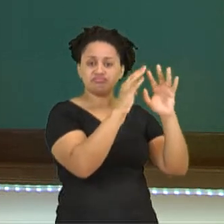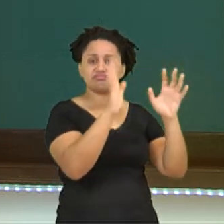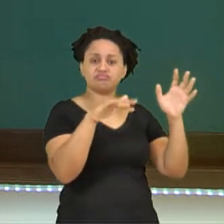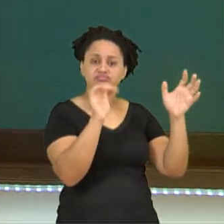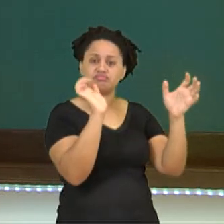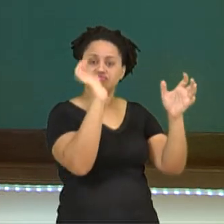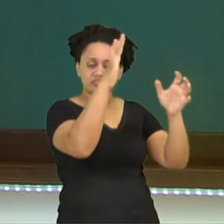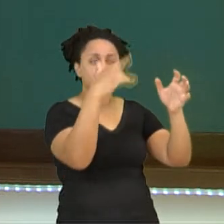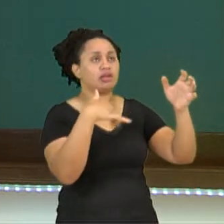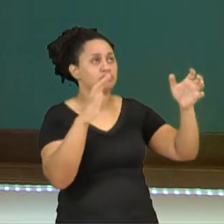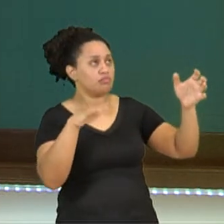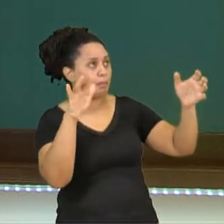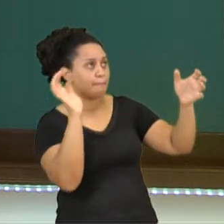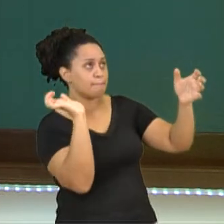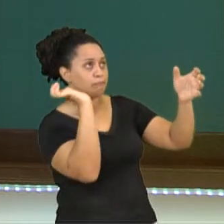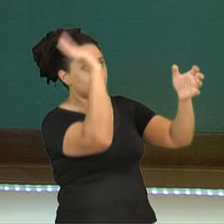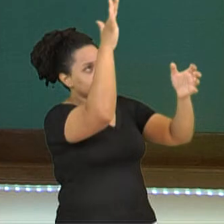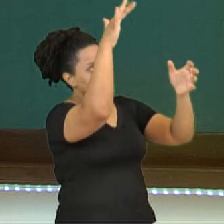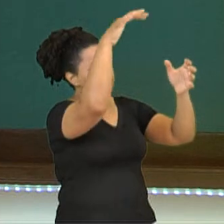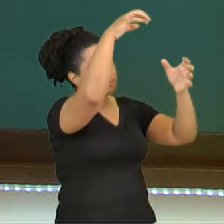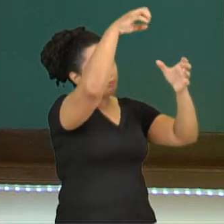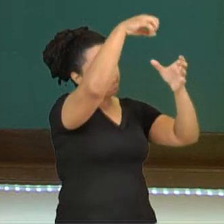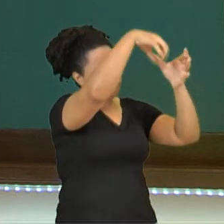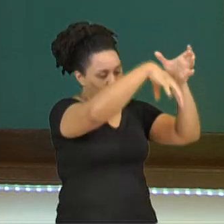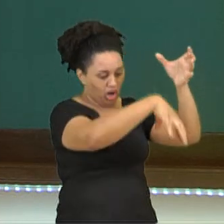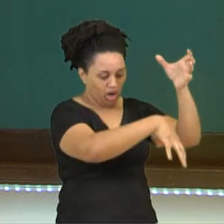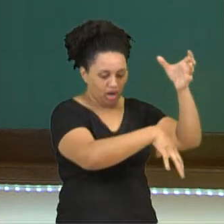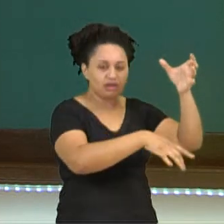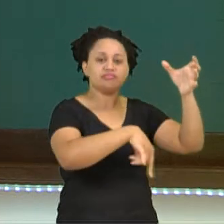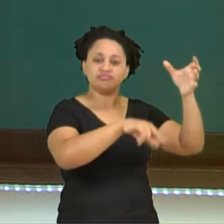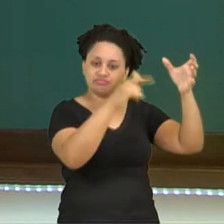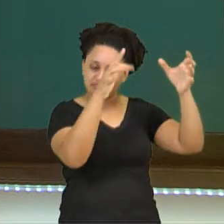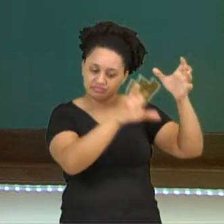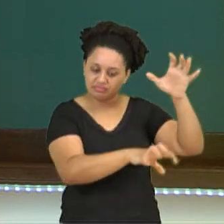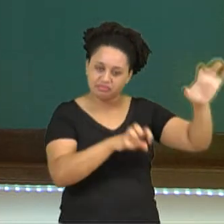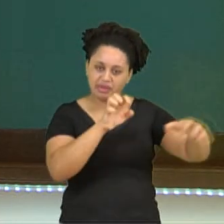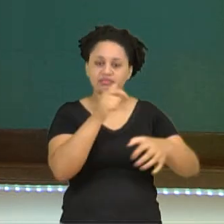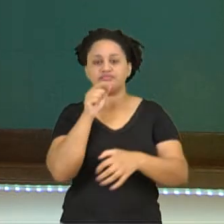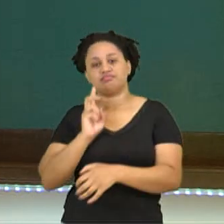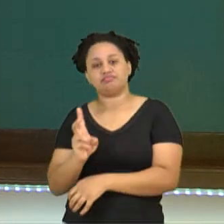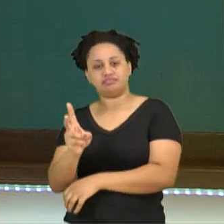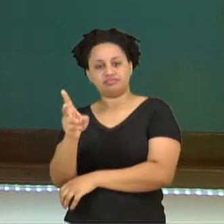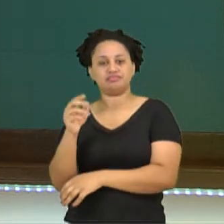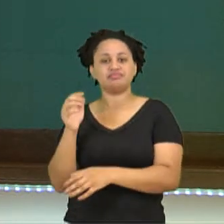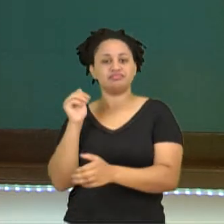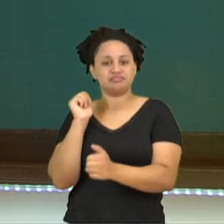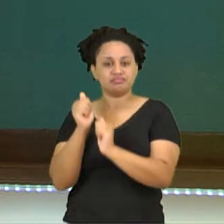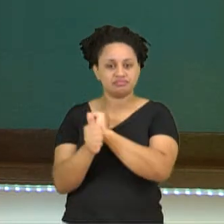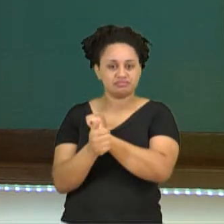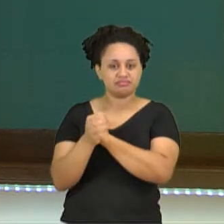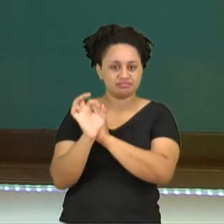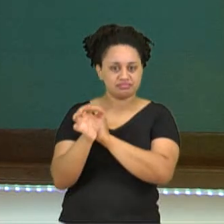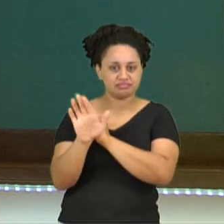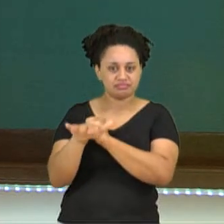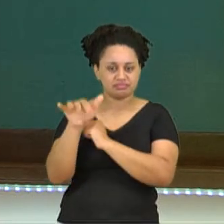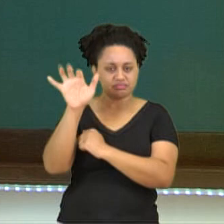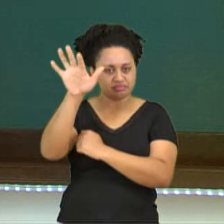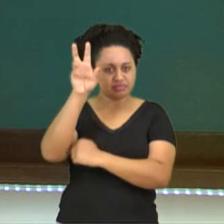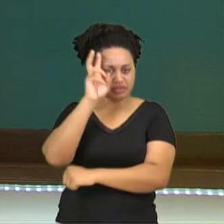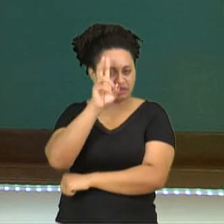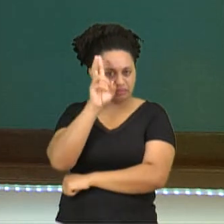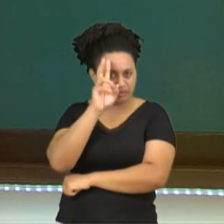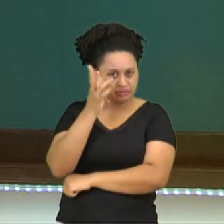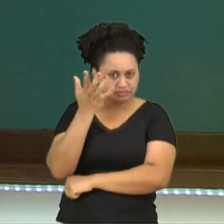que jogava a bola, caía-se a cesta direto. Certo, pessoal? Lembraram um